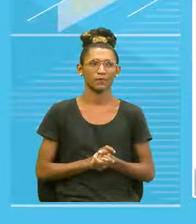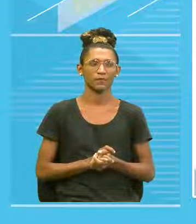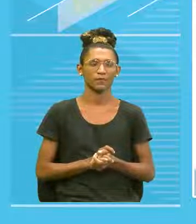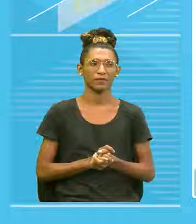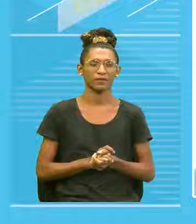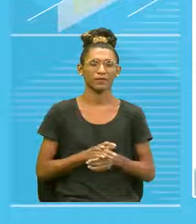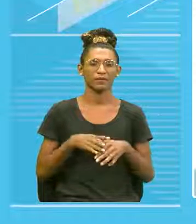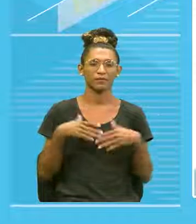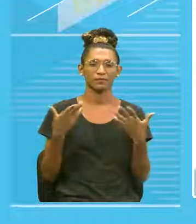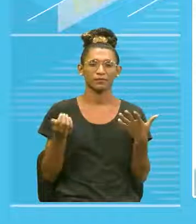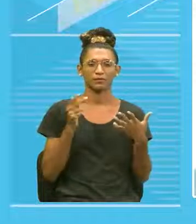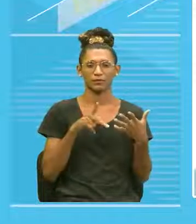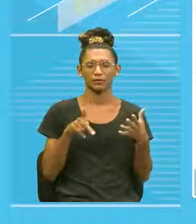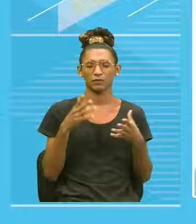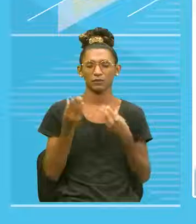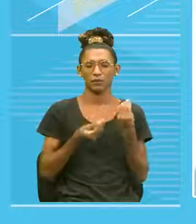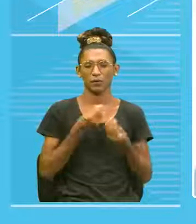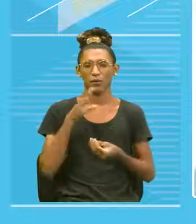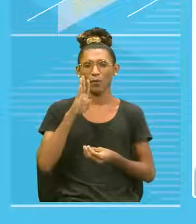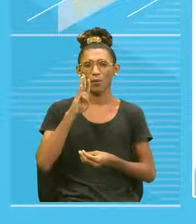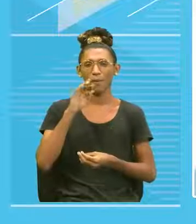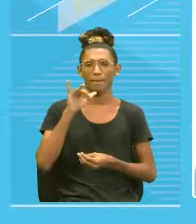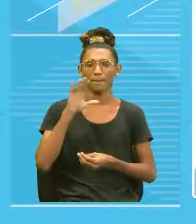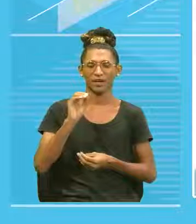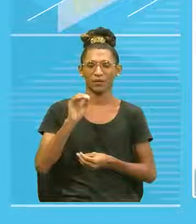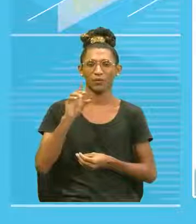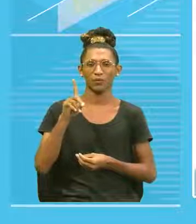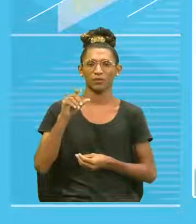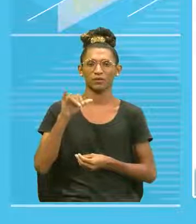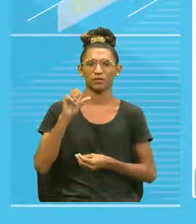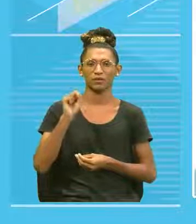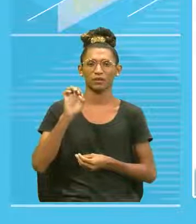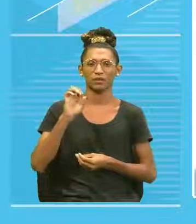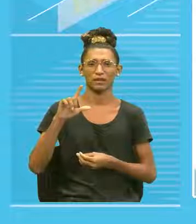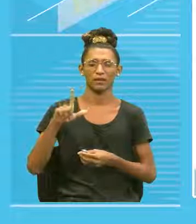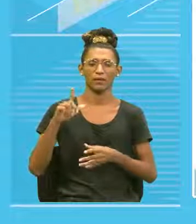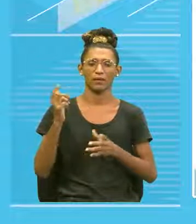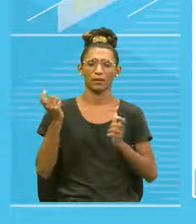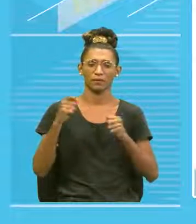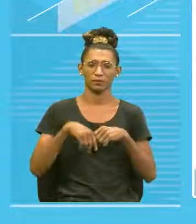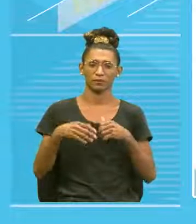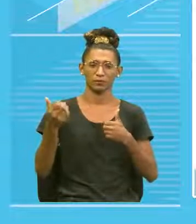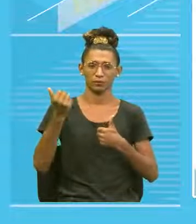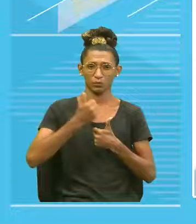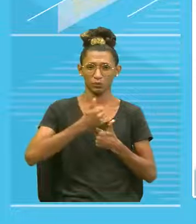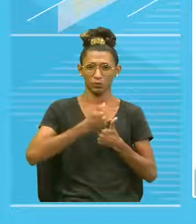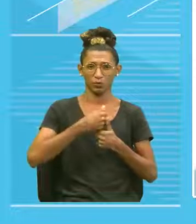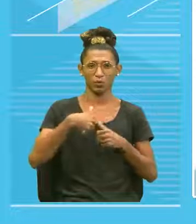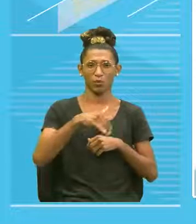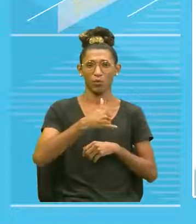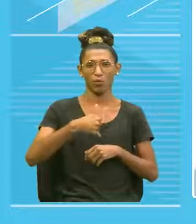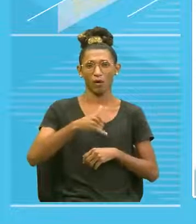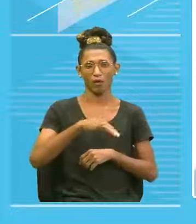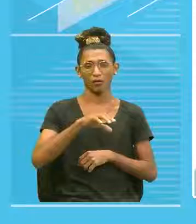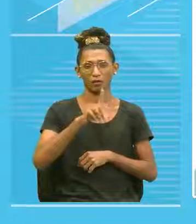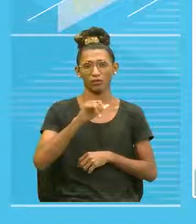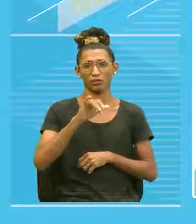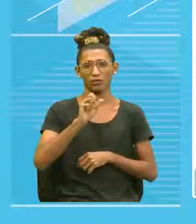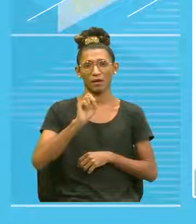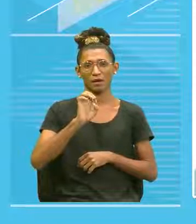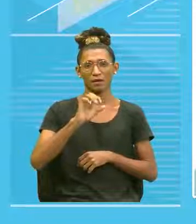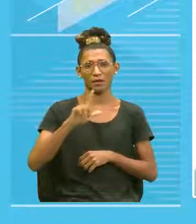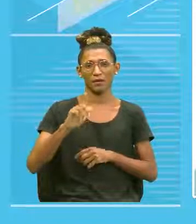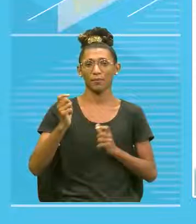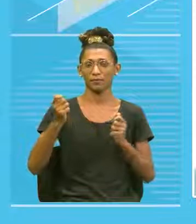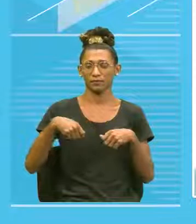o mestre o biodiesel pode substituir totalmente o óleo diesel o seu